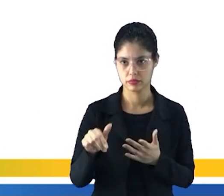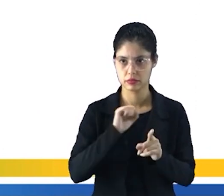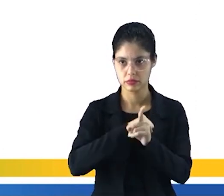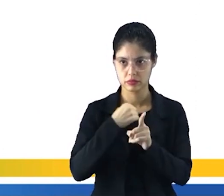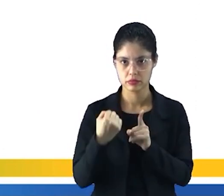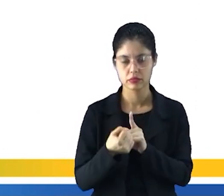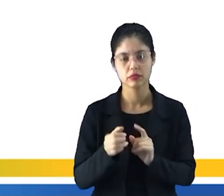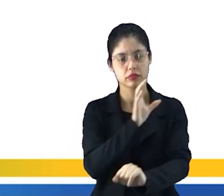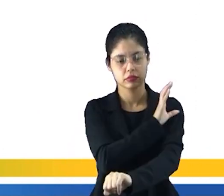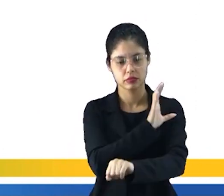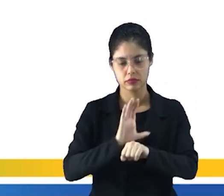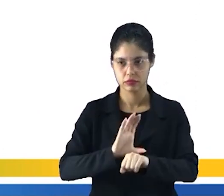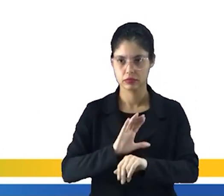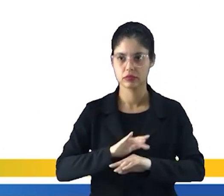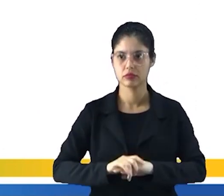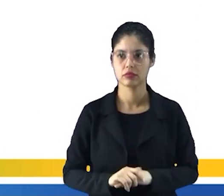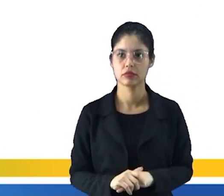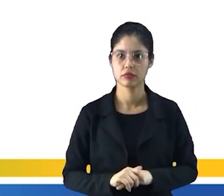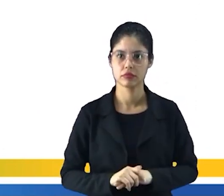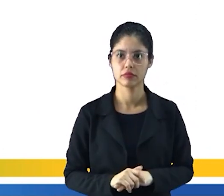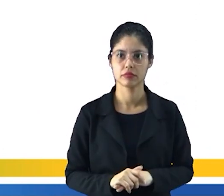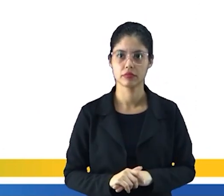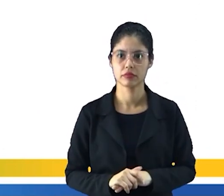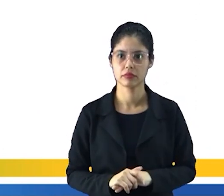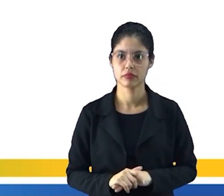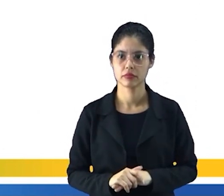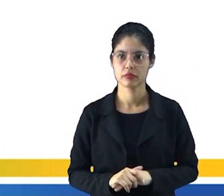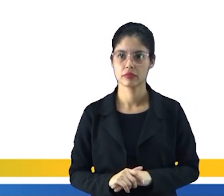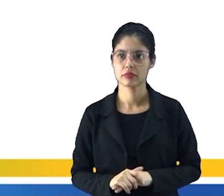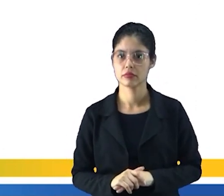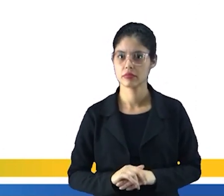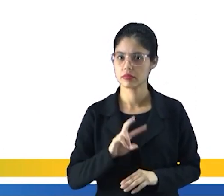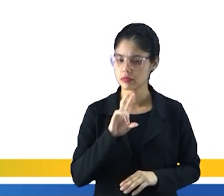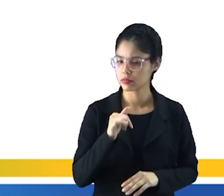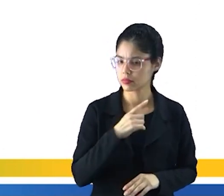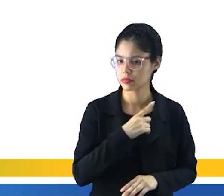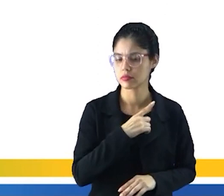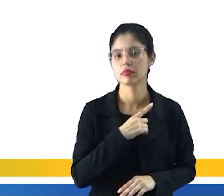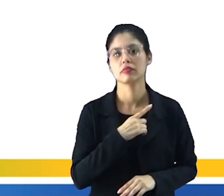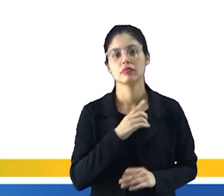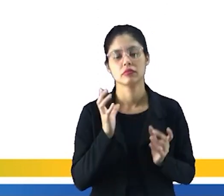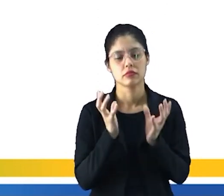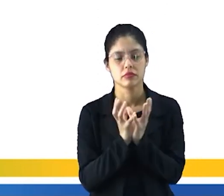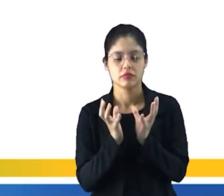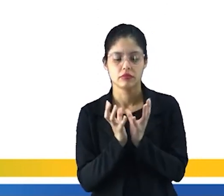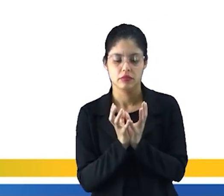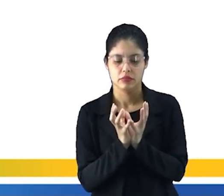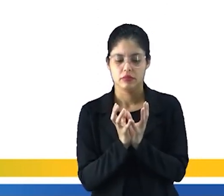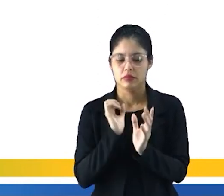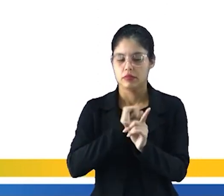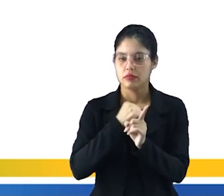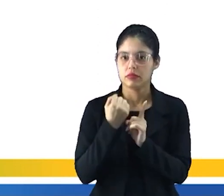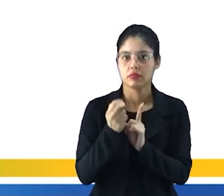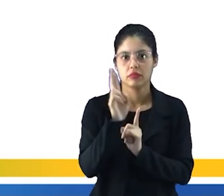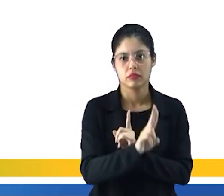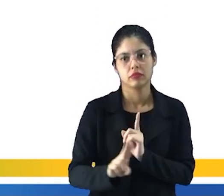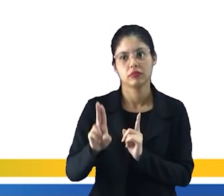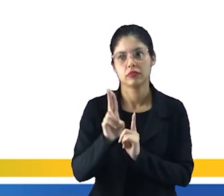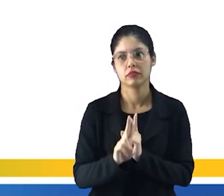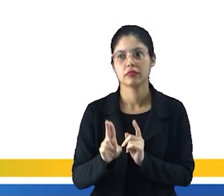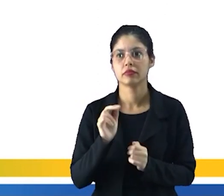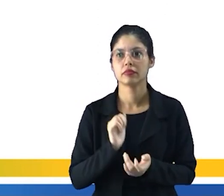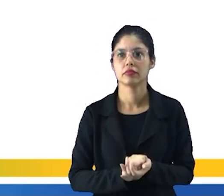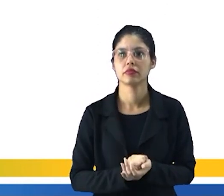seja, é uma variação social ou cultural. Tá? Vai depender do grupo ali social que está sendo usado ou